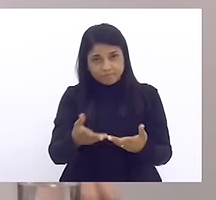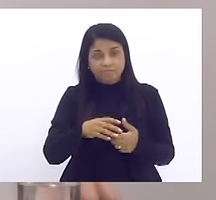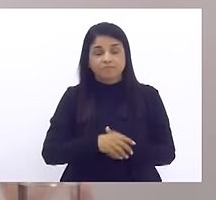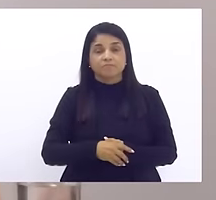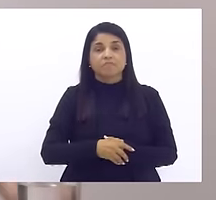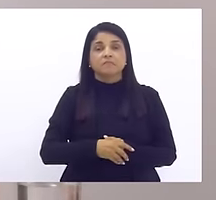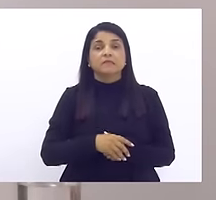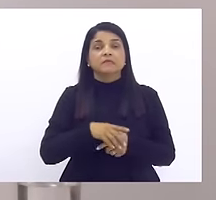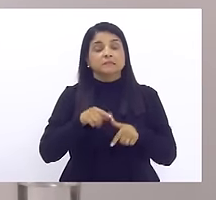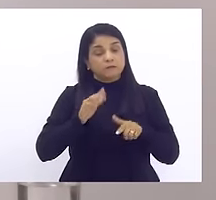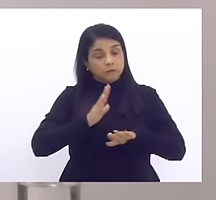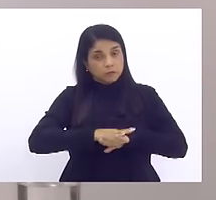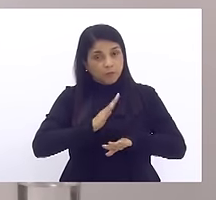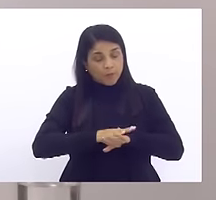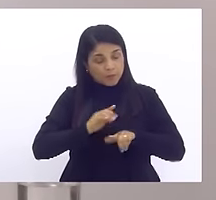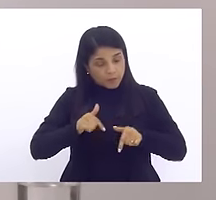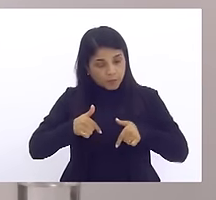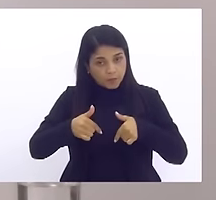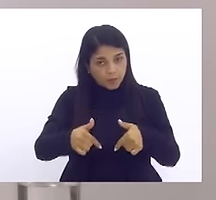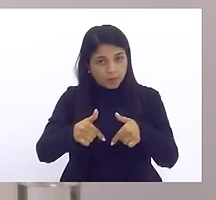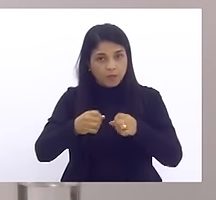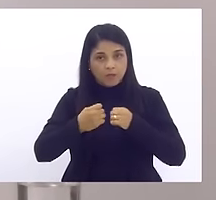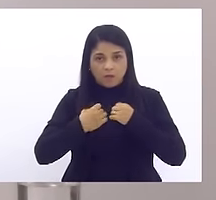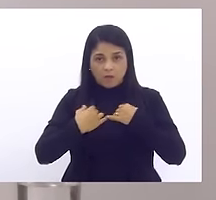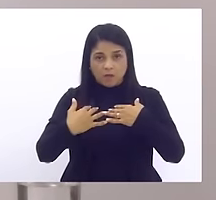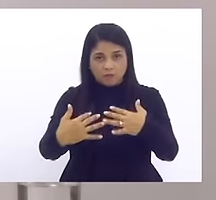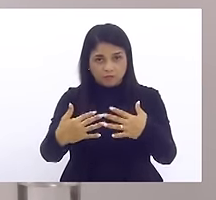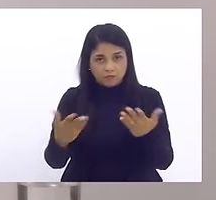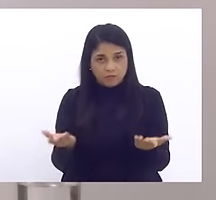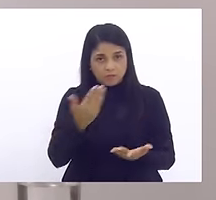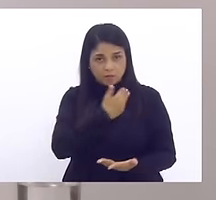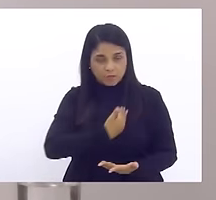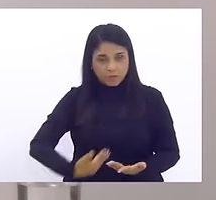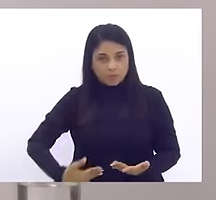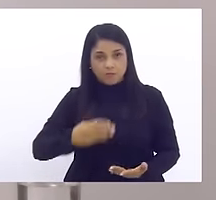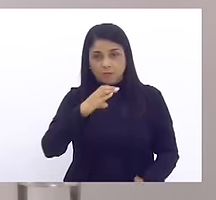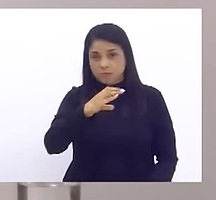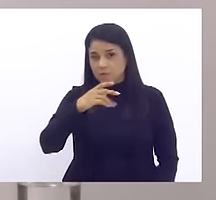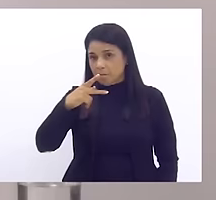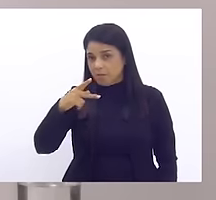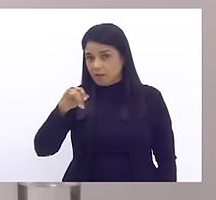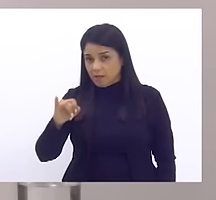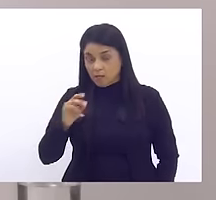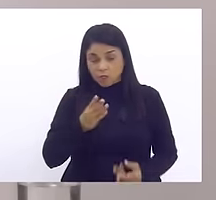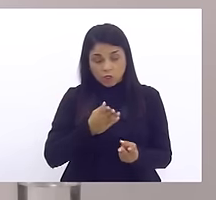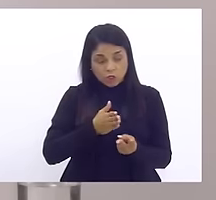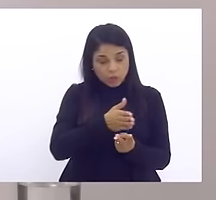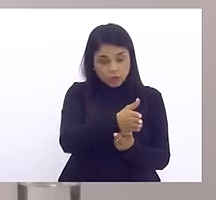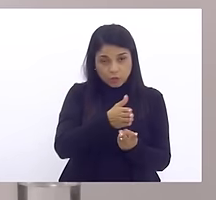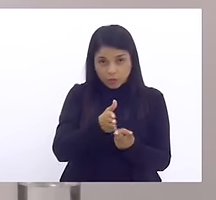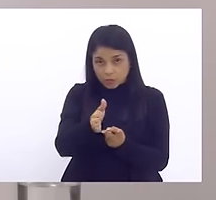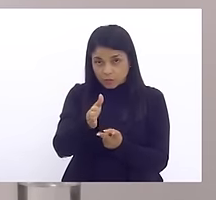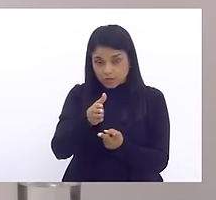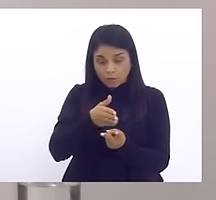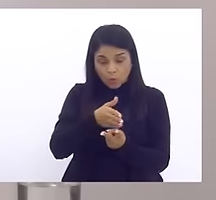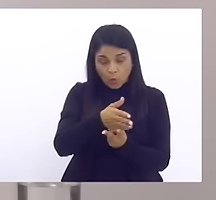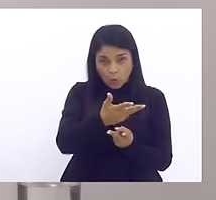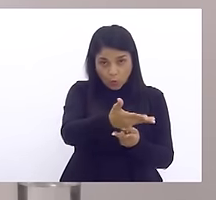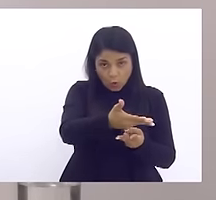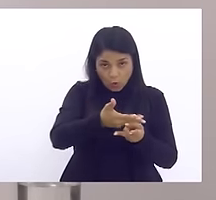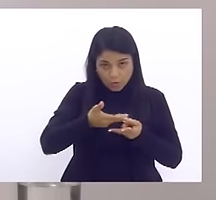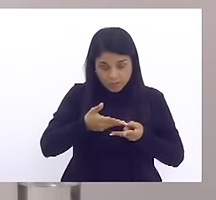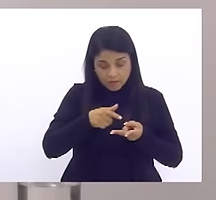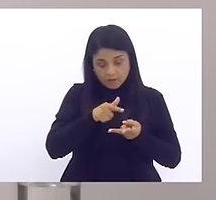decidimos realizar essa essa audiência no âmbito da CPI restam Dois caminhos ou convidar